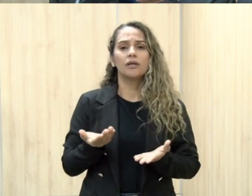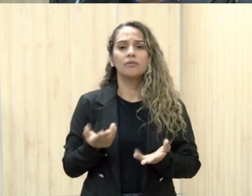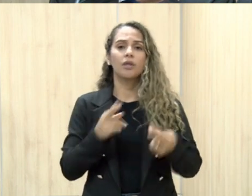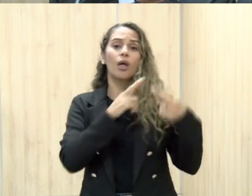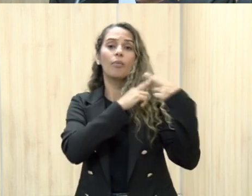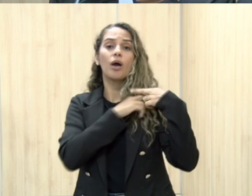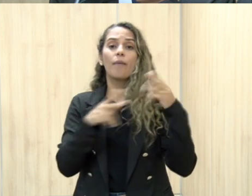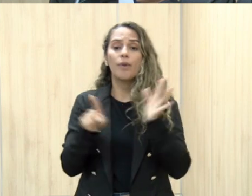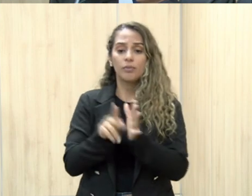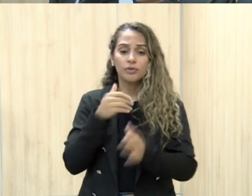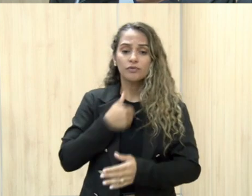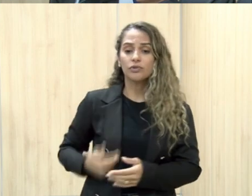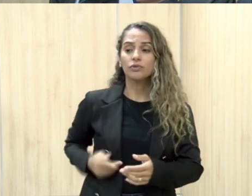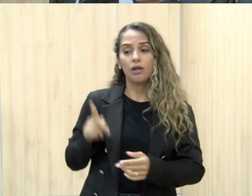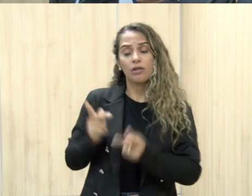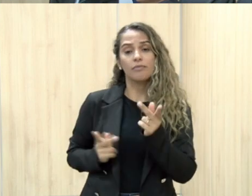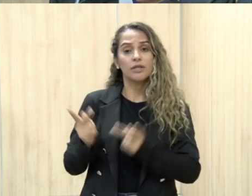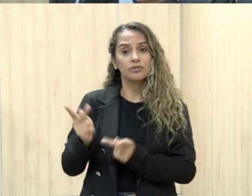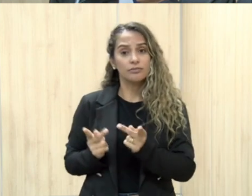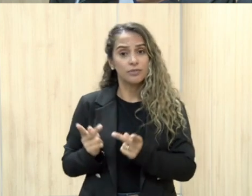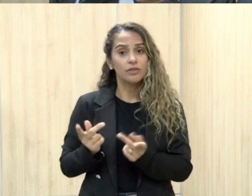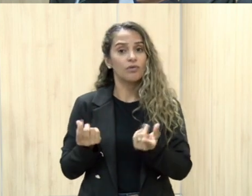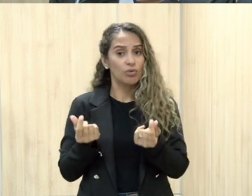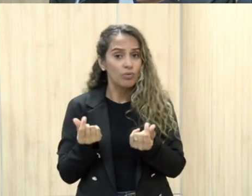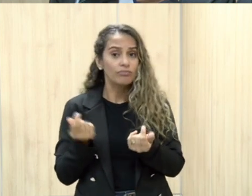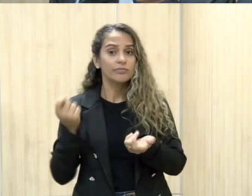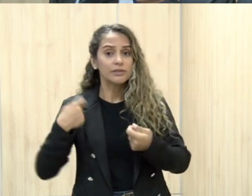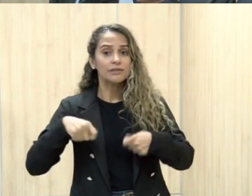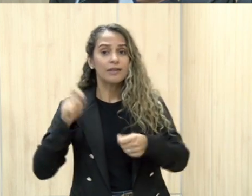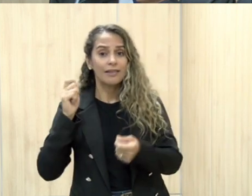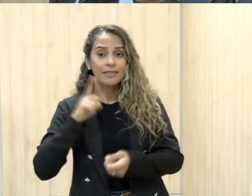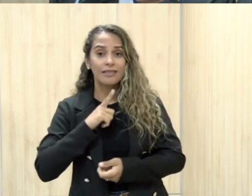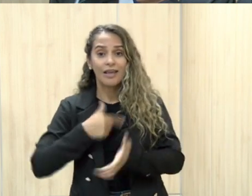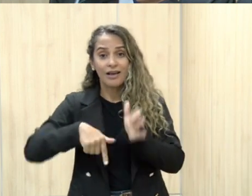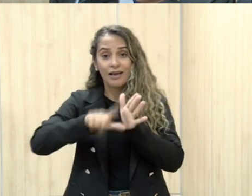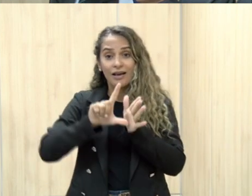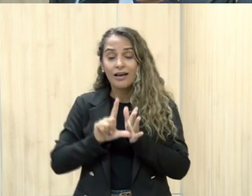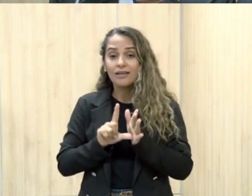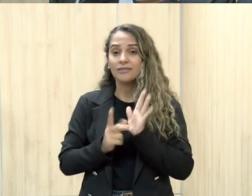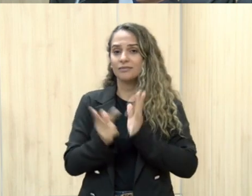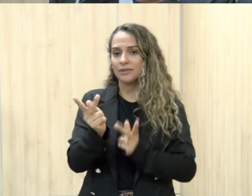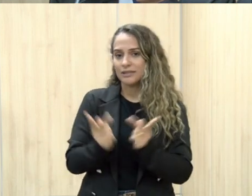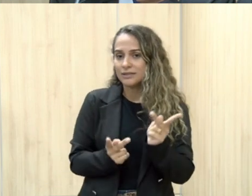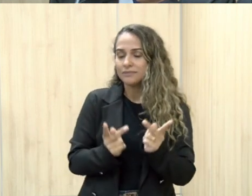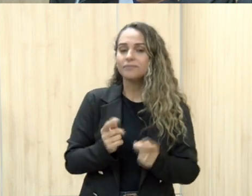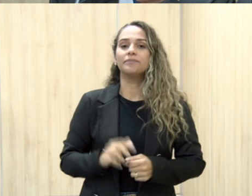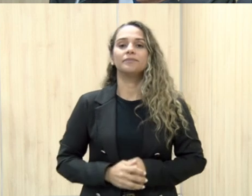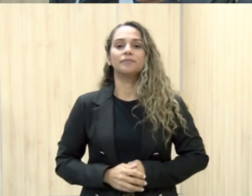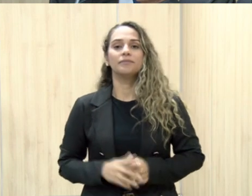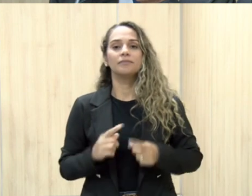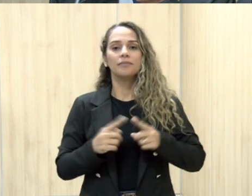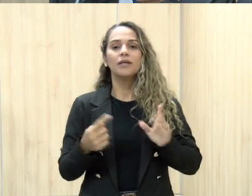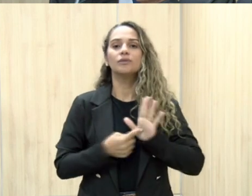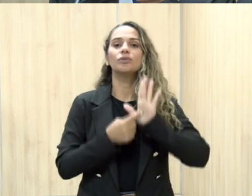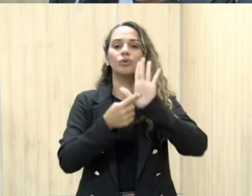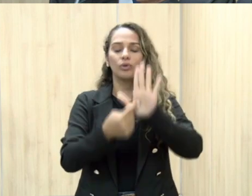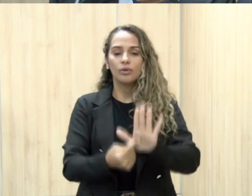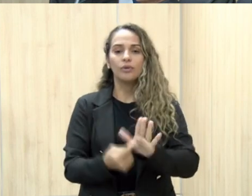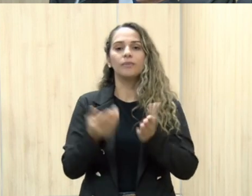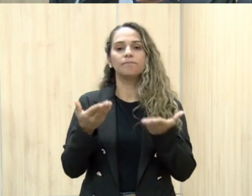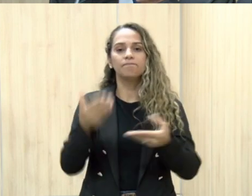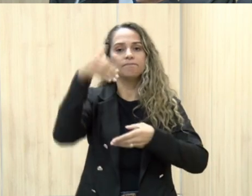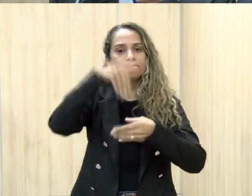uma questão de planejamento mas eu coloco em votação o voto do